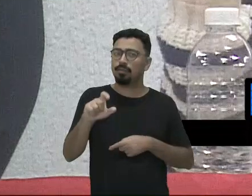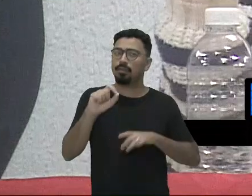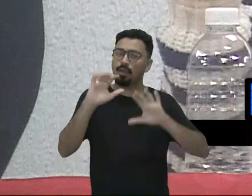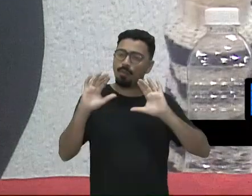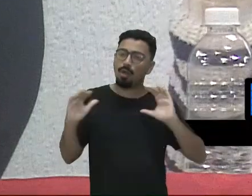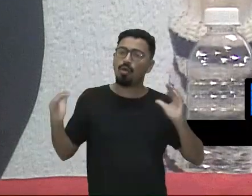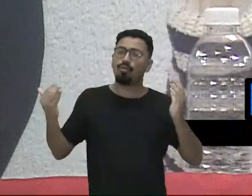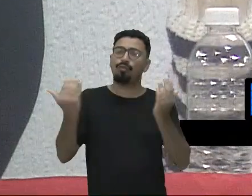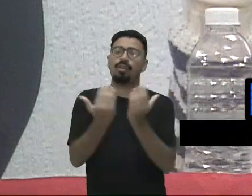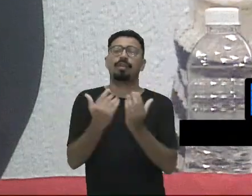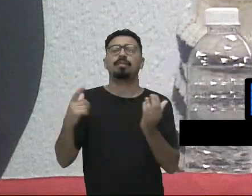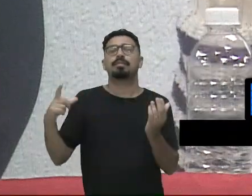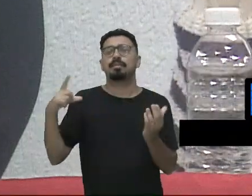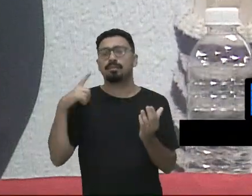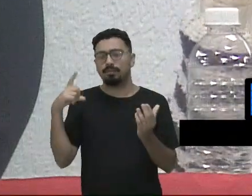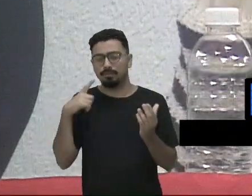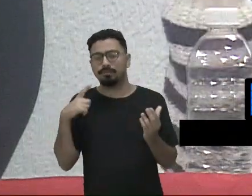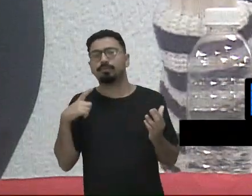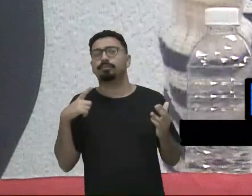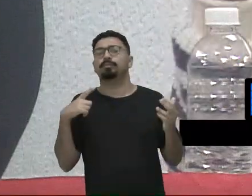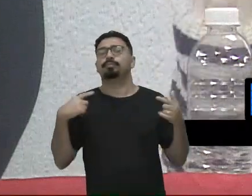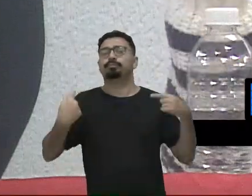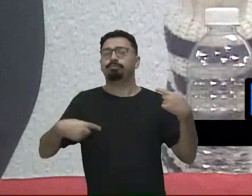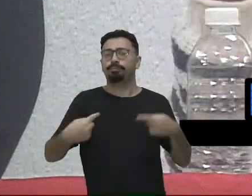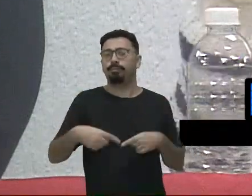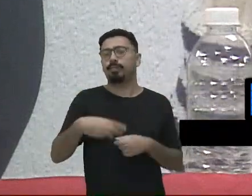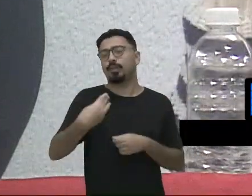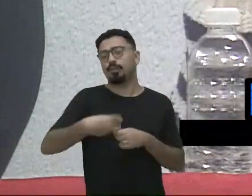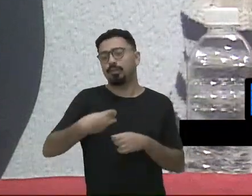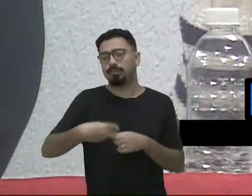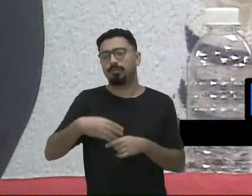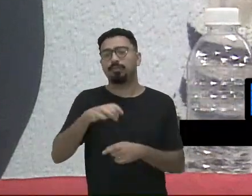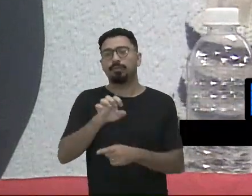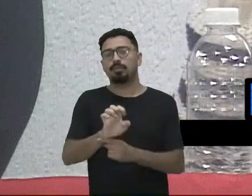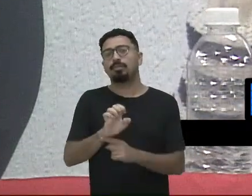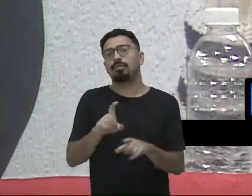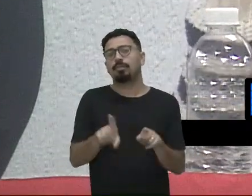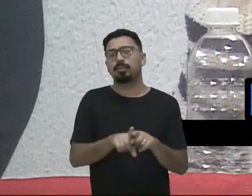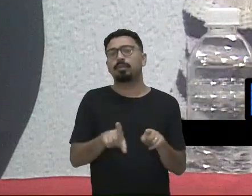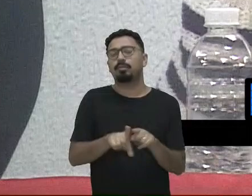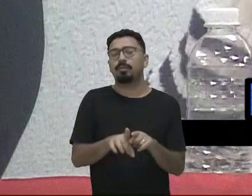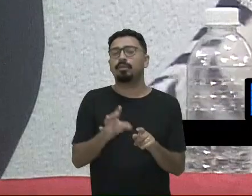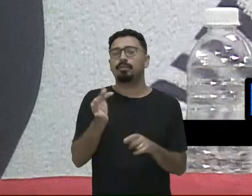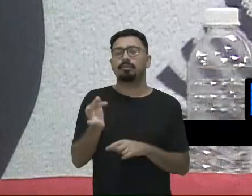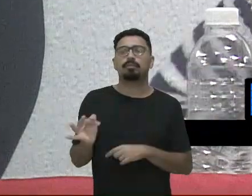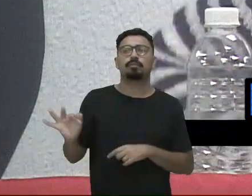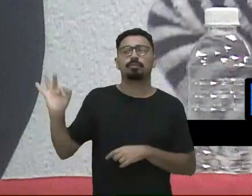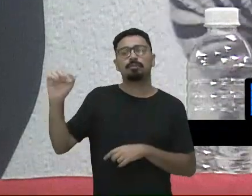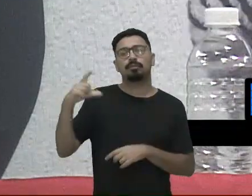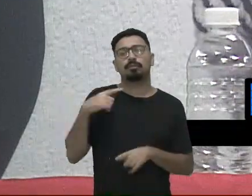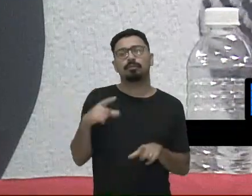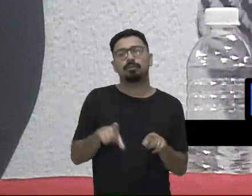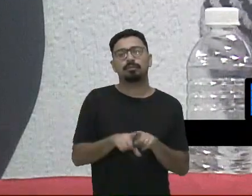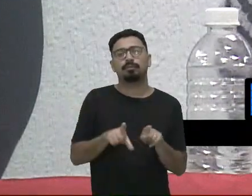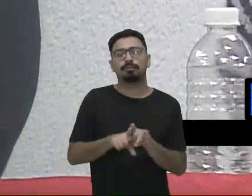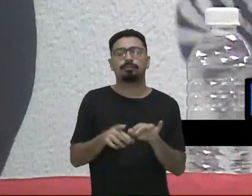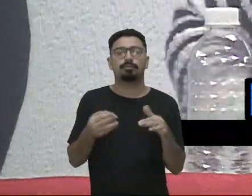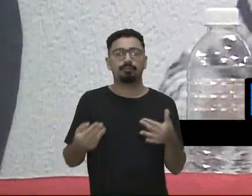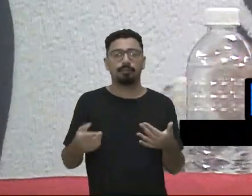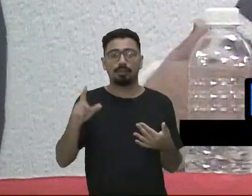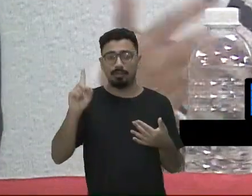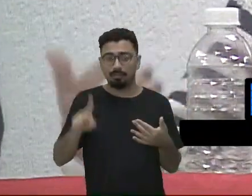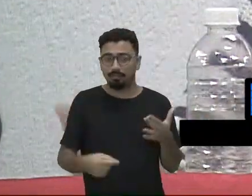né? Fruto de conferências municipais, estaduais e a Conferência Nacional. Então, ela